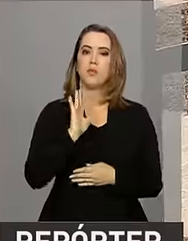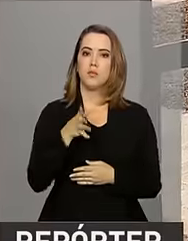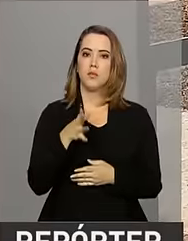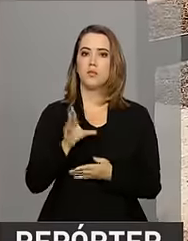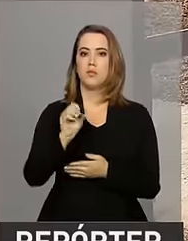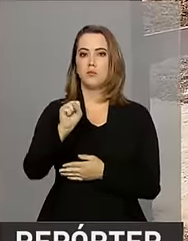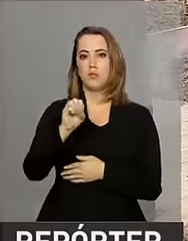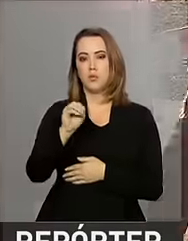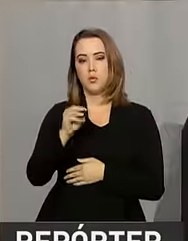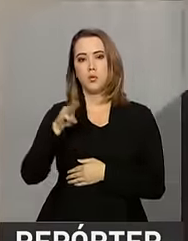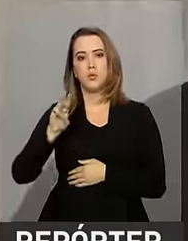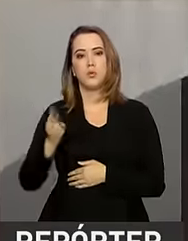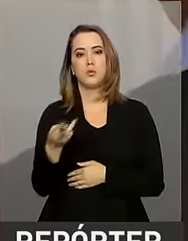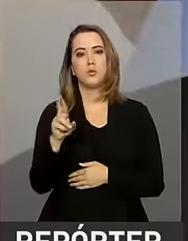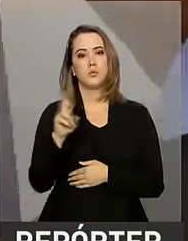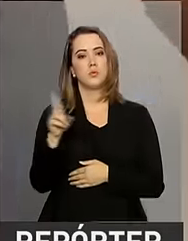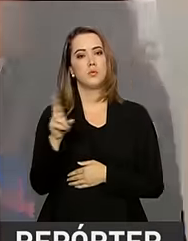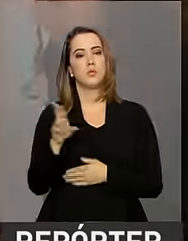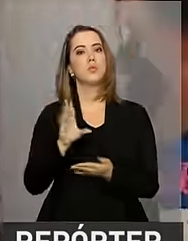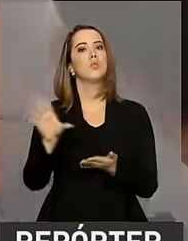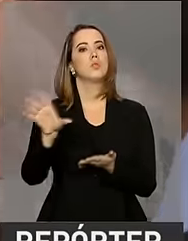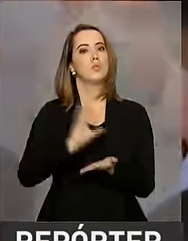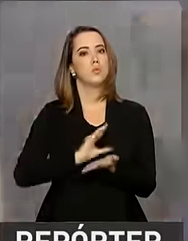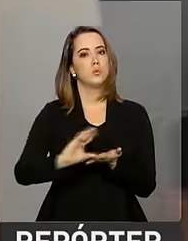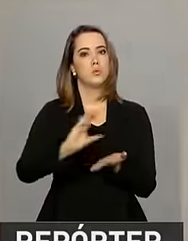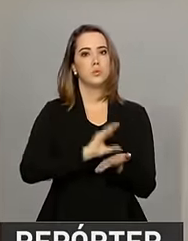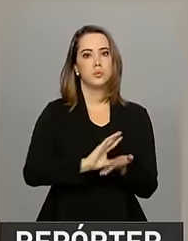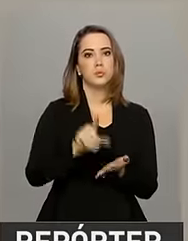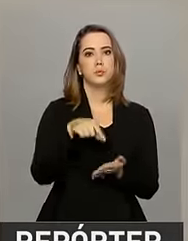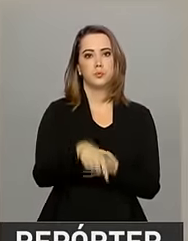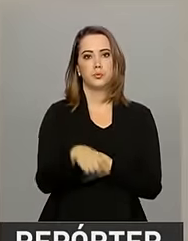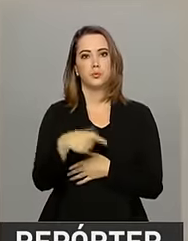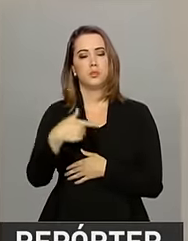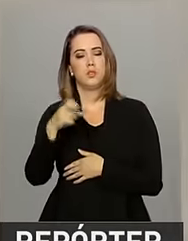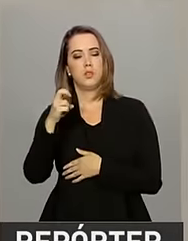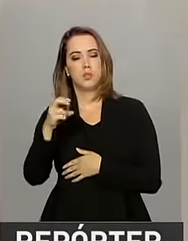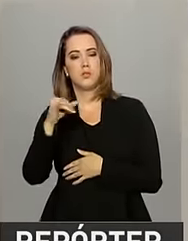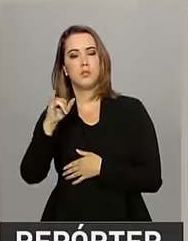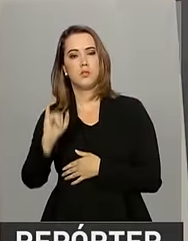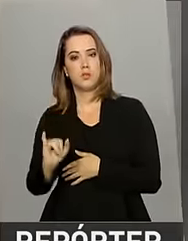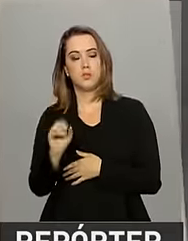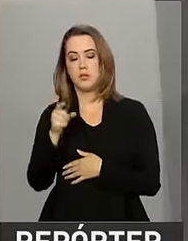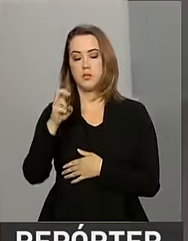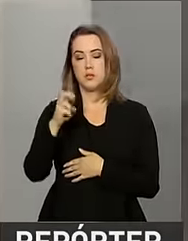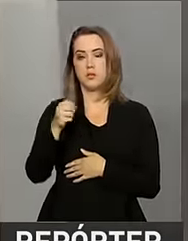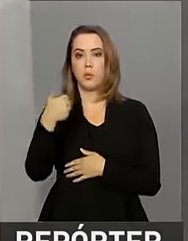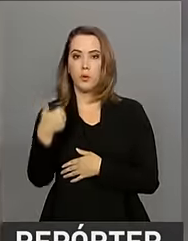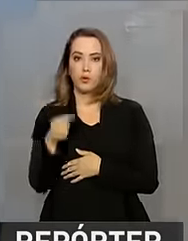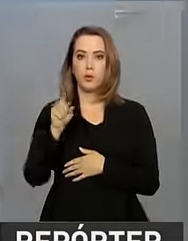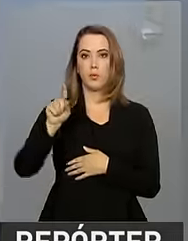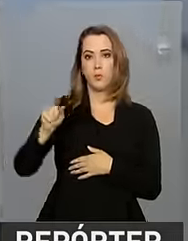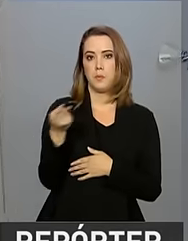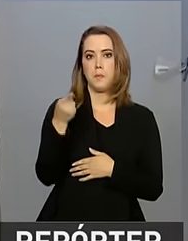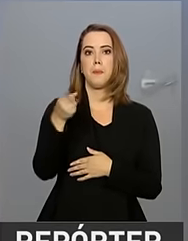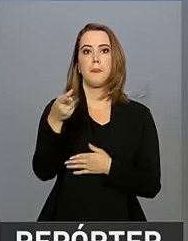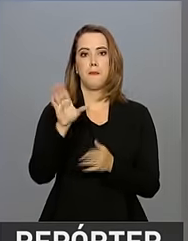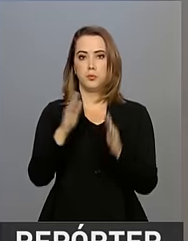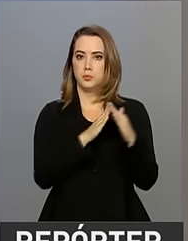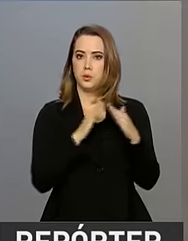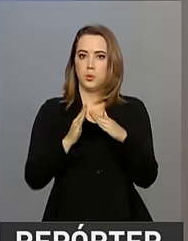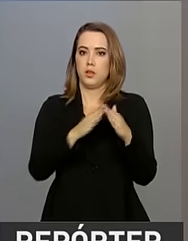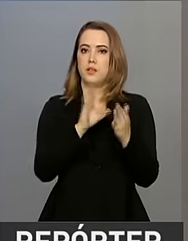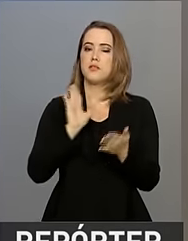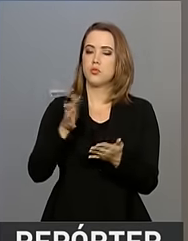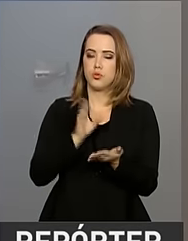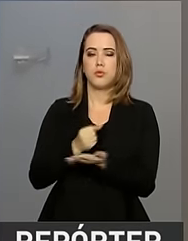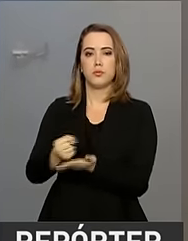R$ 3,8 bilhões para a contratação de 51 mil unidades habitacionais. Em todo o Brasil, o programa já contratou quase 4 milhões e